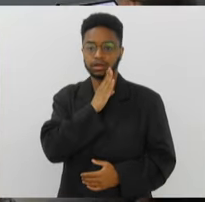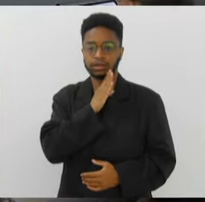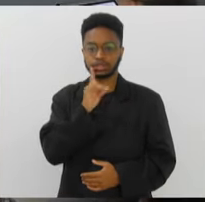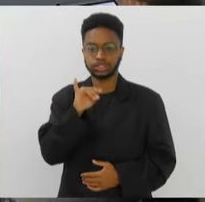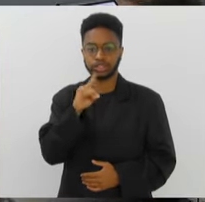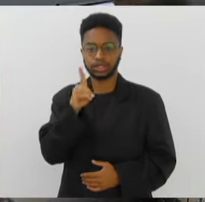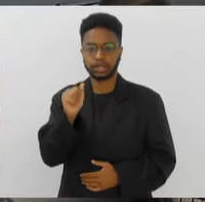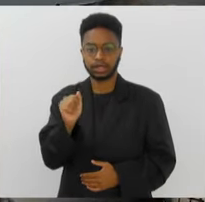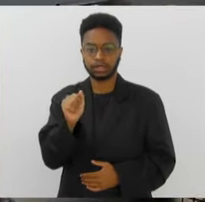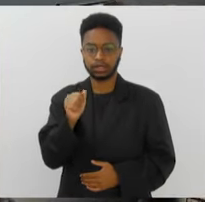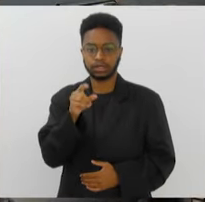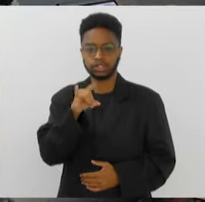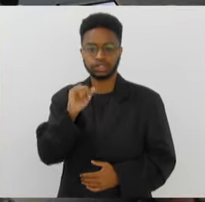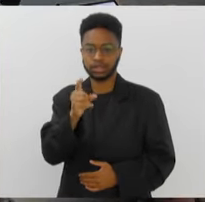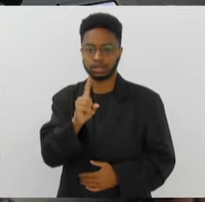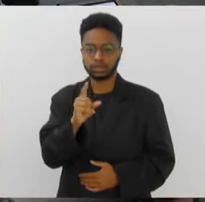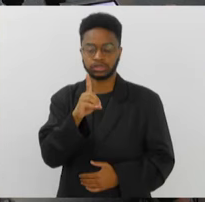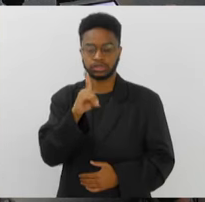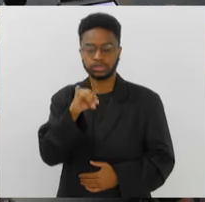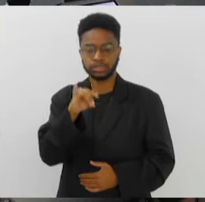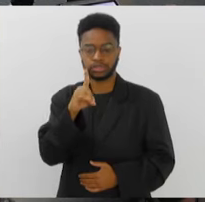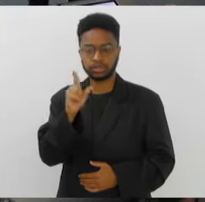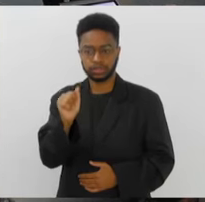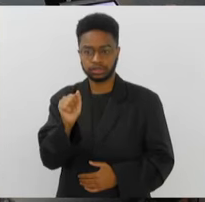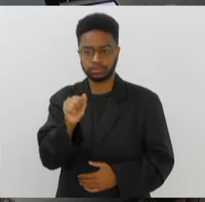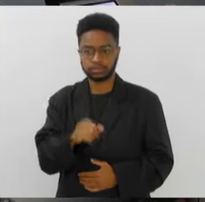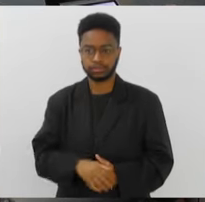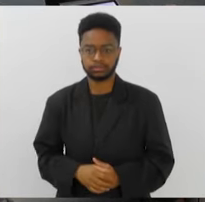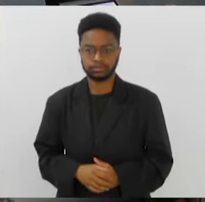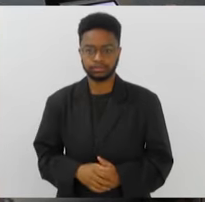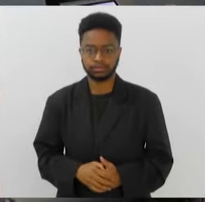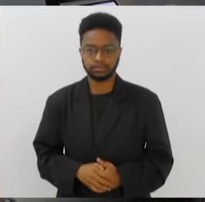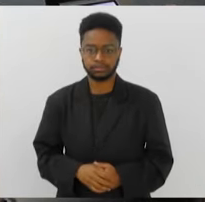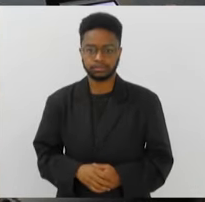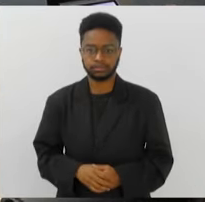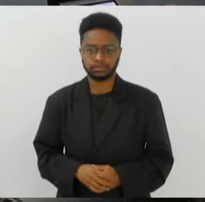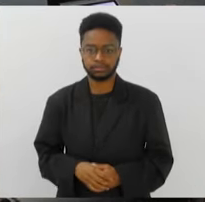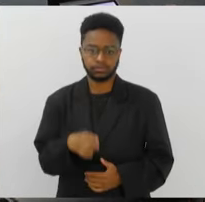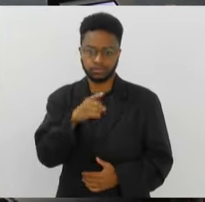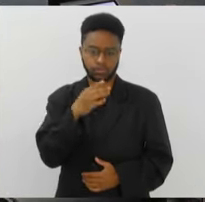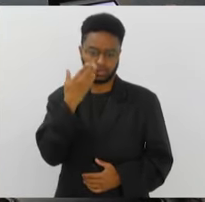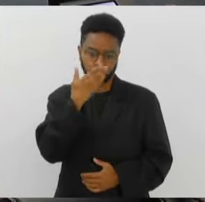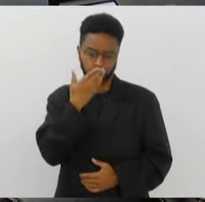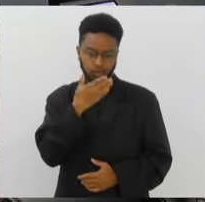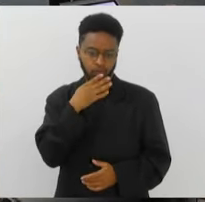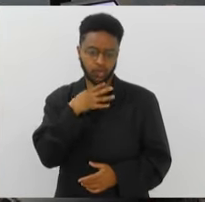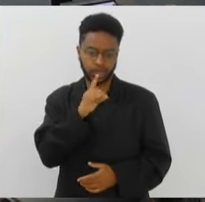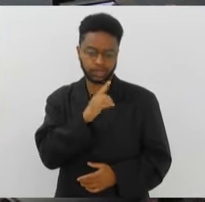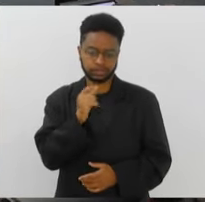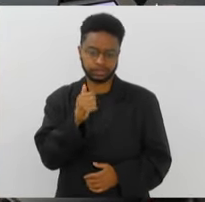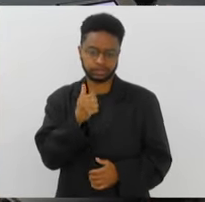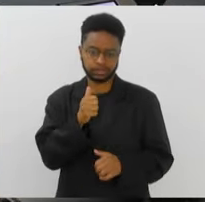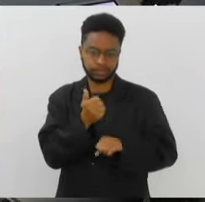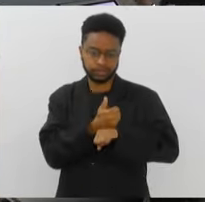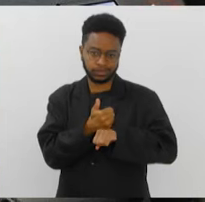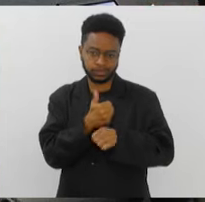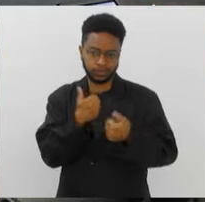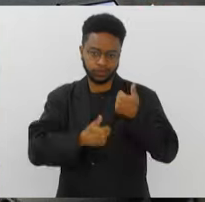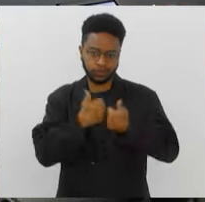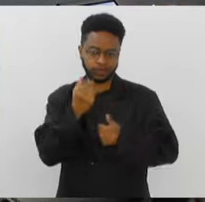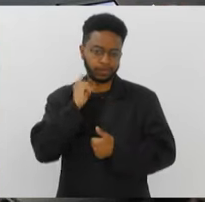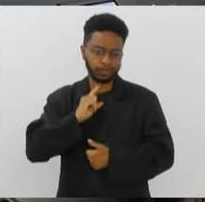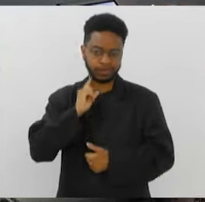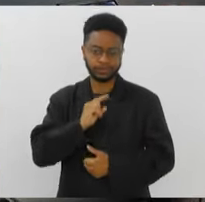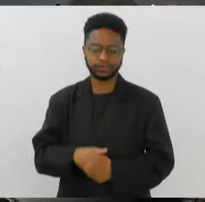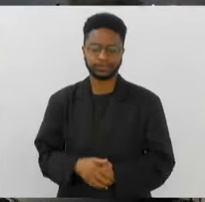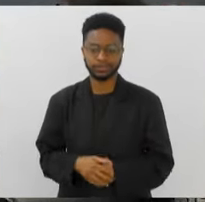é Dida Bari. Dida mesmo. Nosso meia esquerda do Flamengo. O senhor não Dida. Pegou esse grande artilheiro. O Dida Bari, restaurante, dá outras providências.